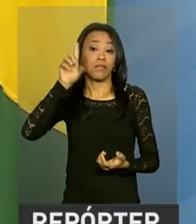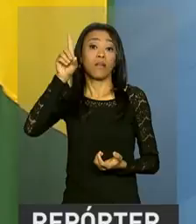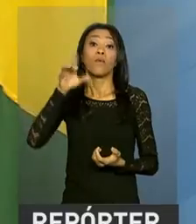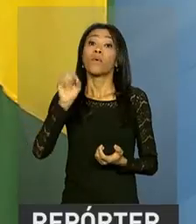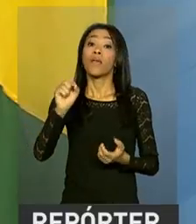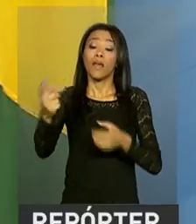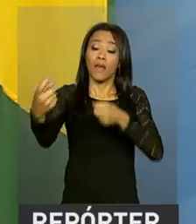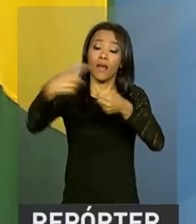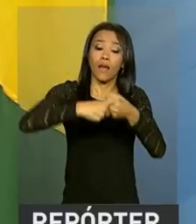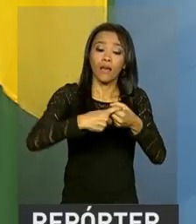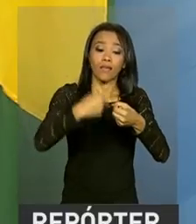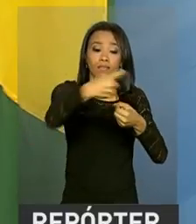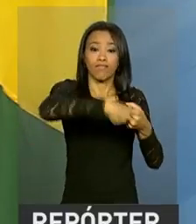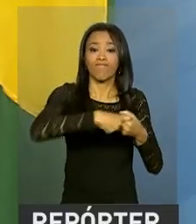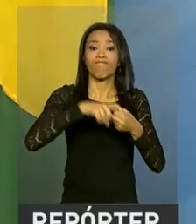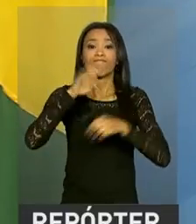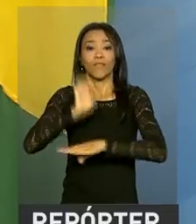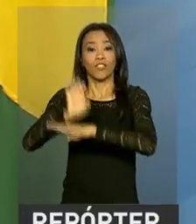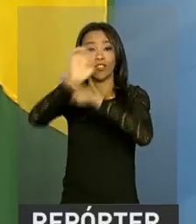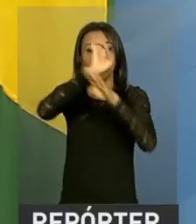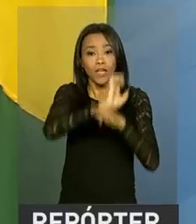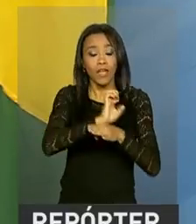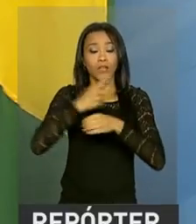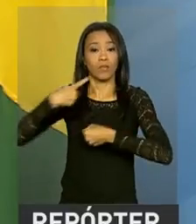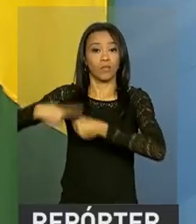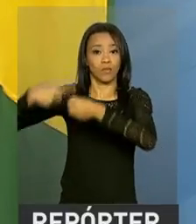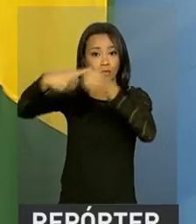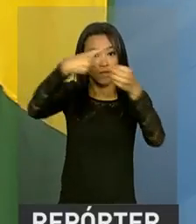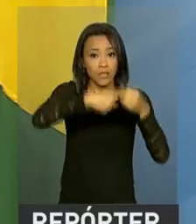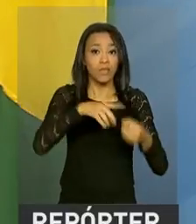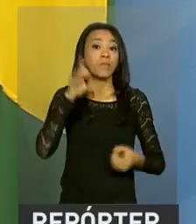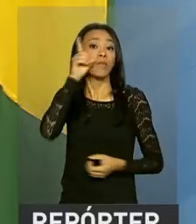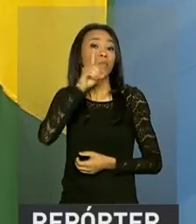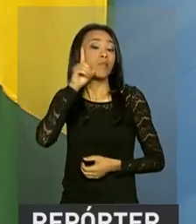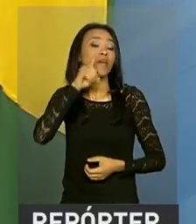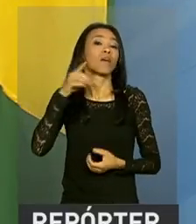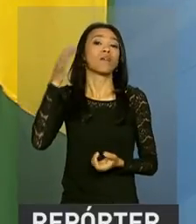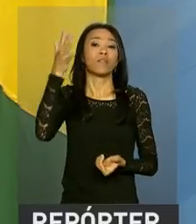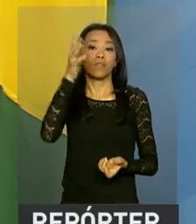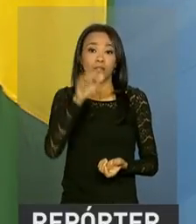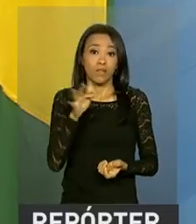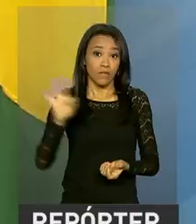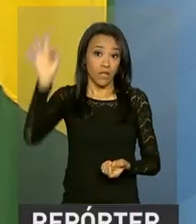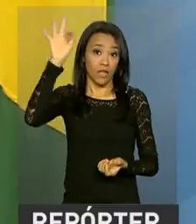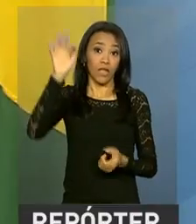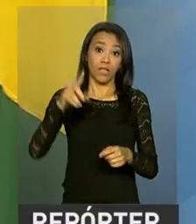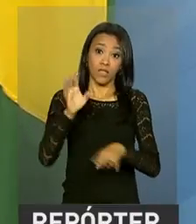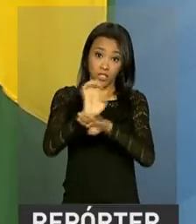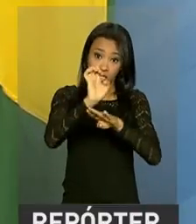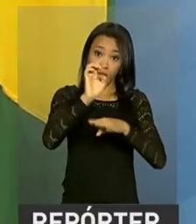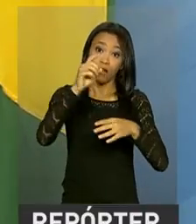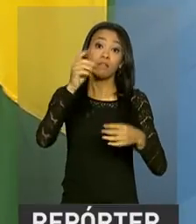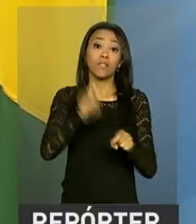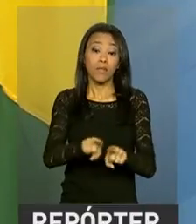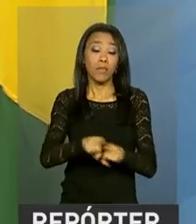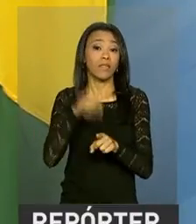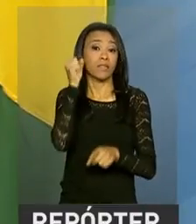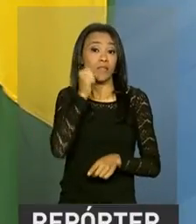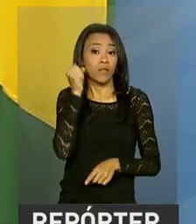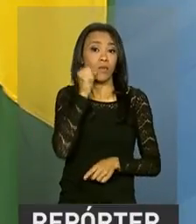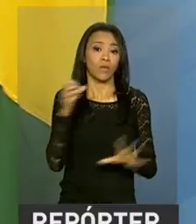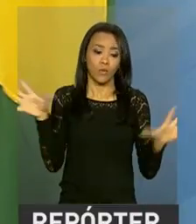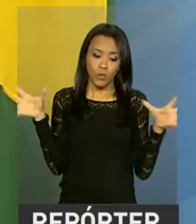lideranças estaduais governadores deputados estaduais deputados federais e senadores que têm buscado